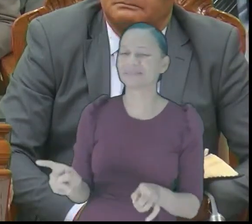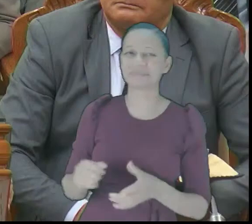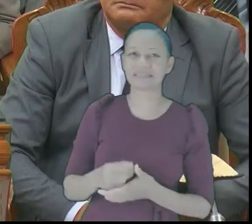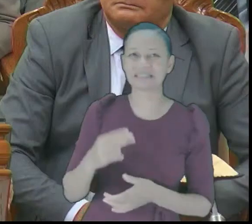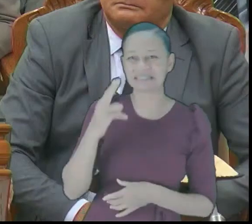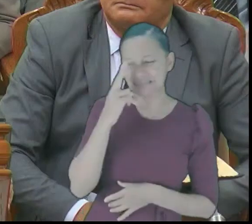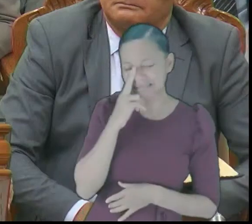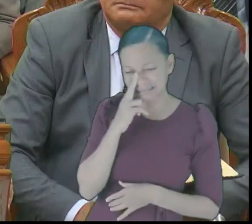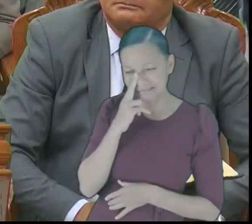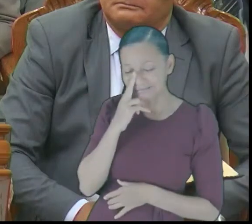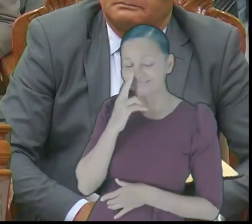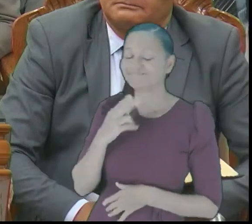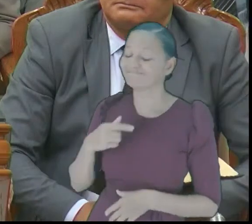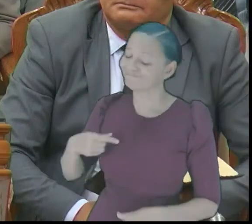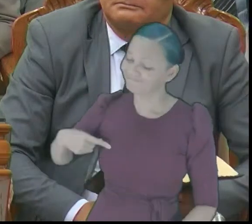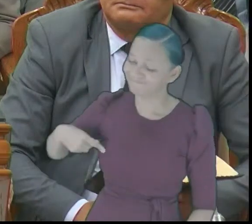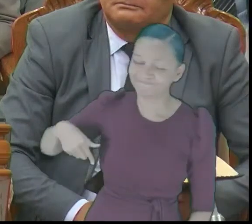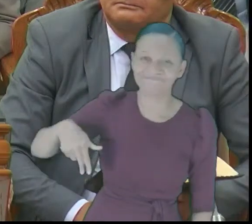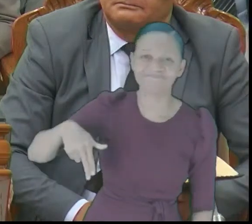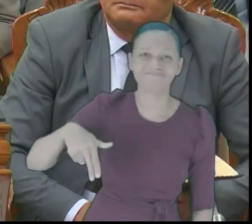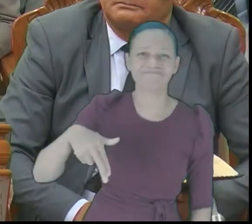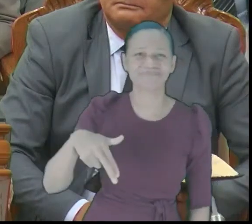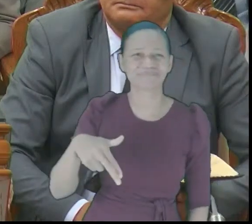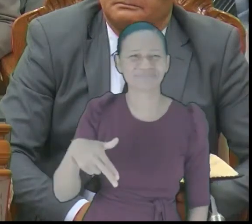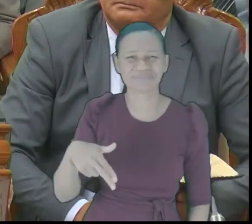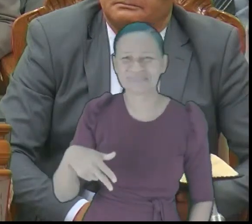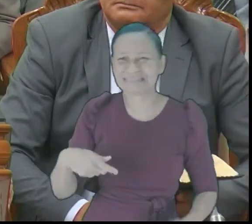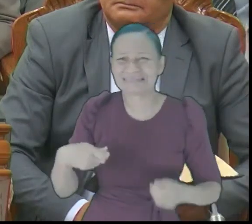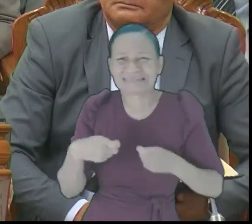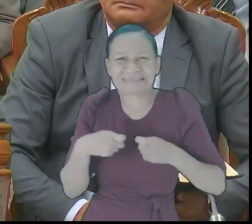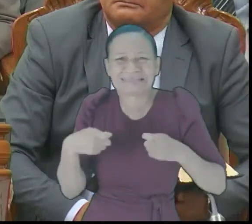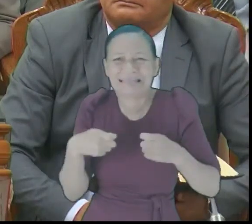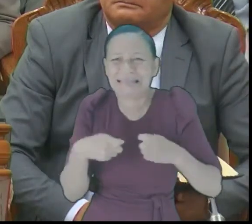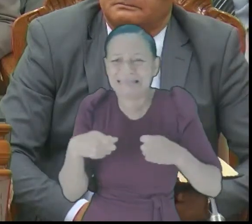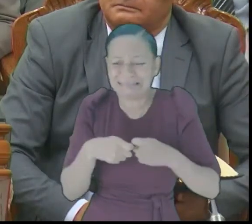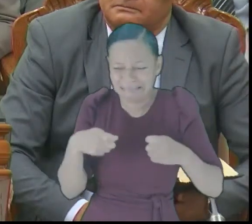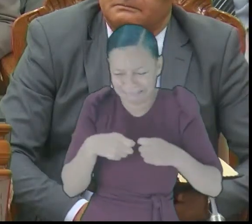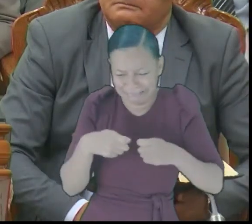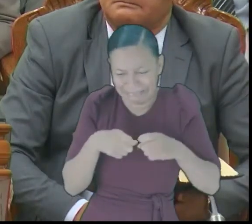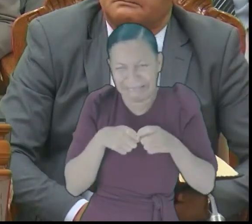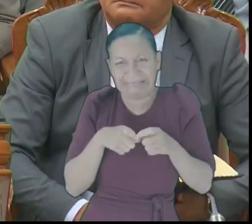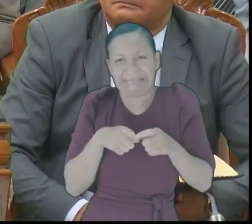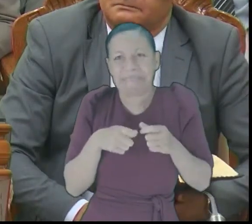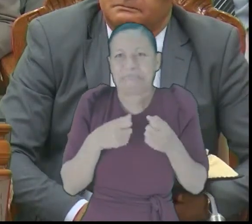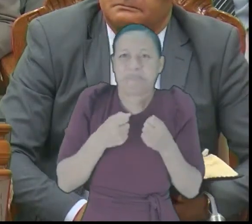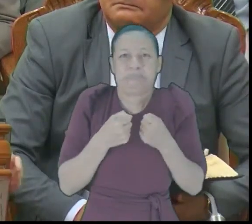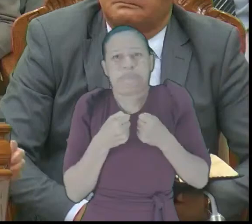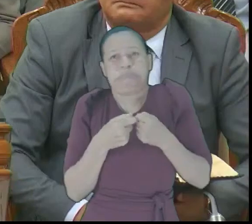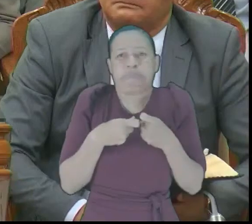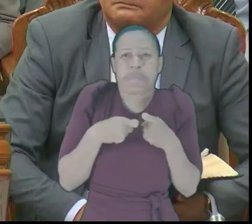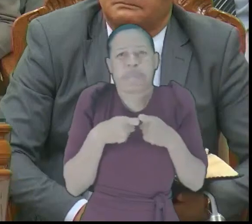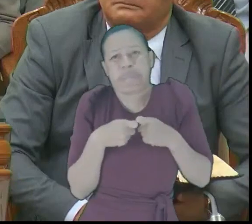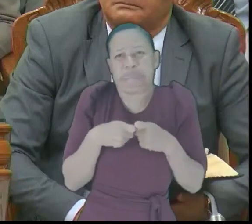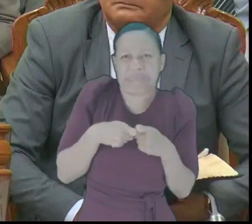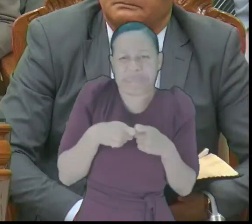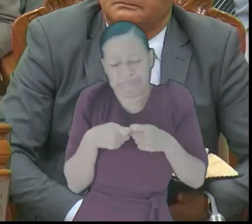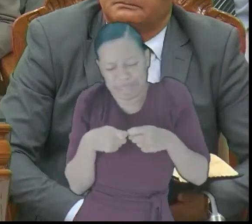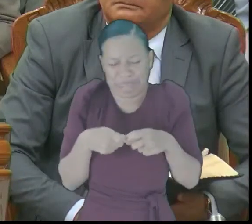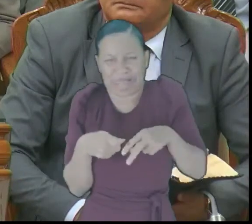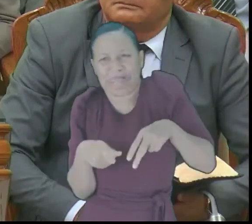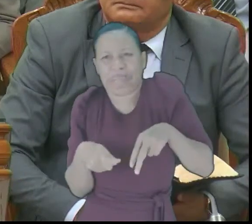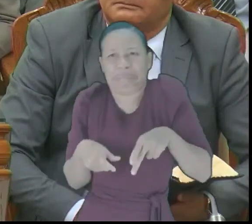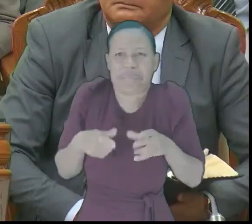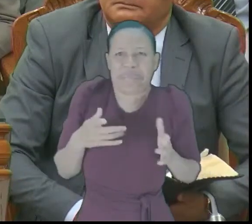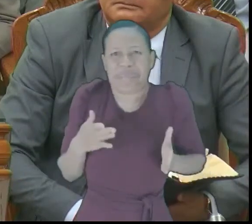crente que vai... Meu Deus, pior do que as ímpias. Aquela calça colada,